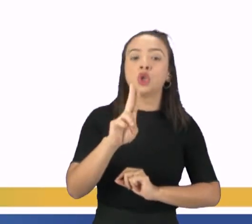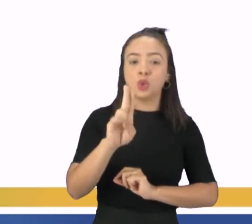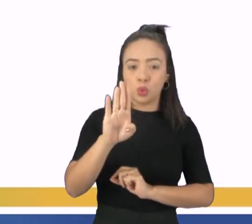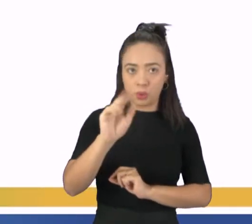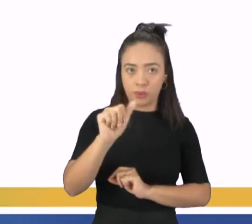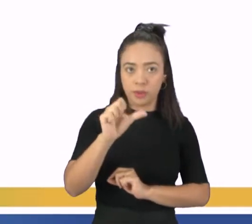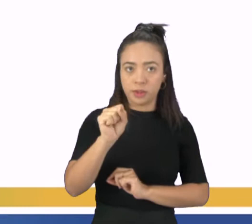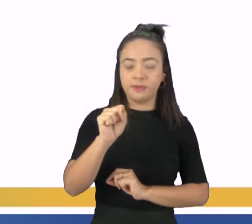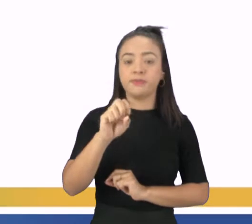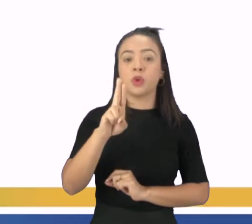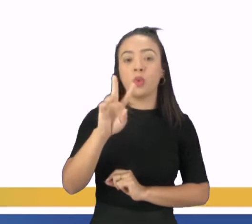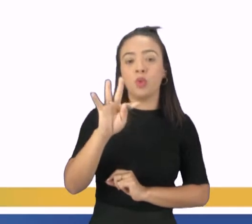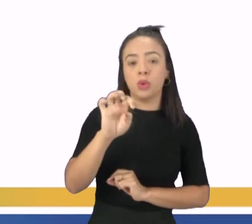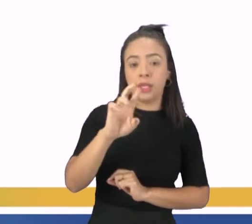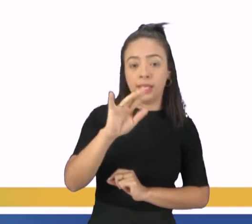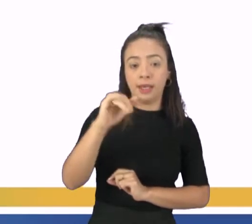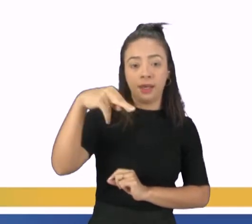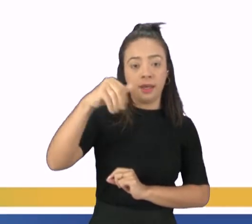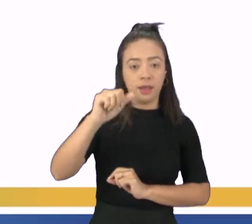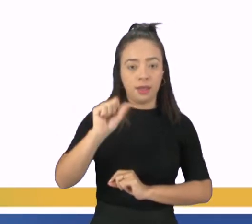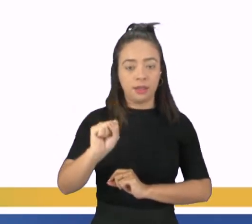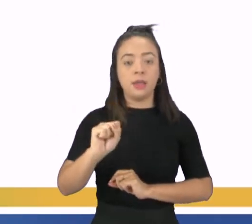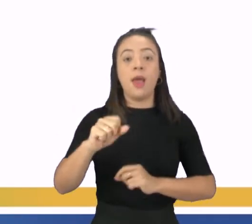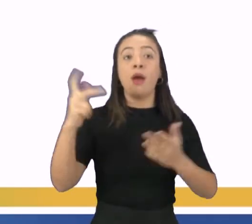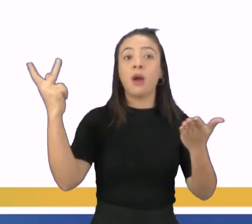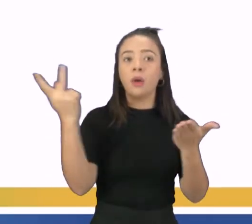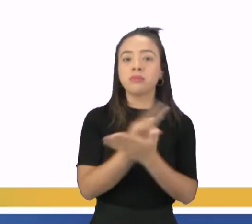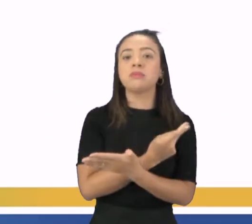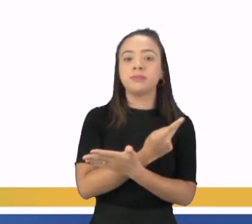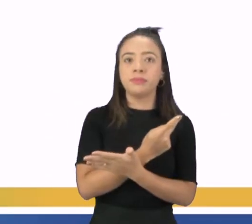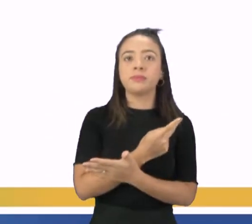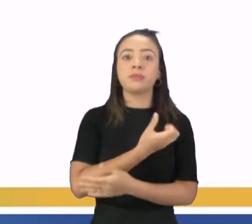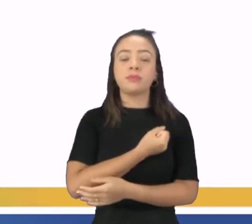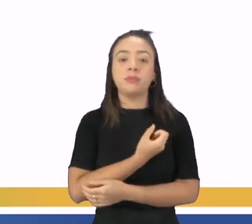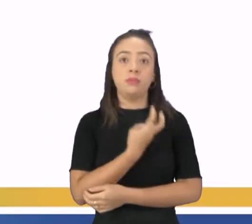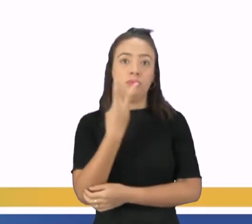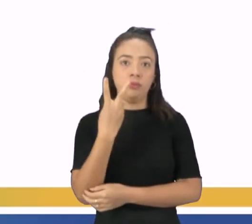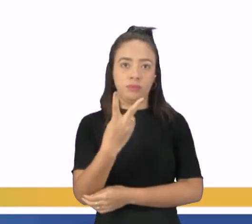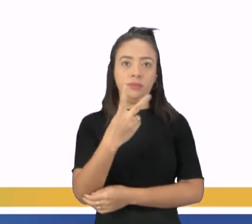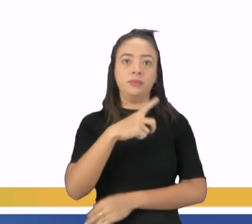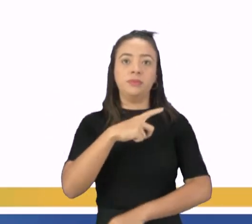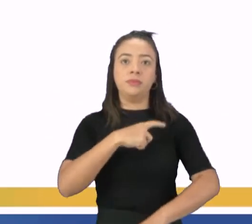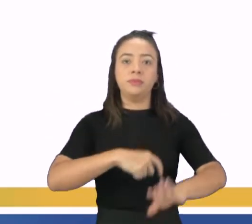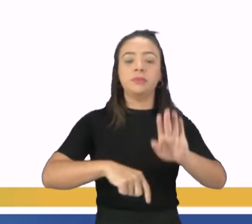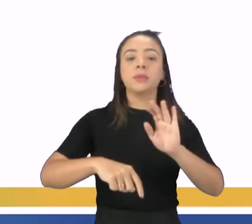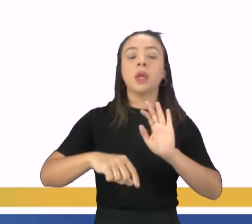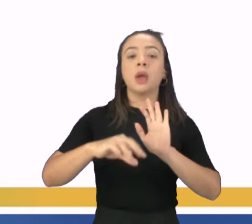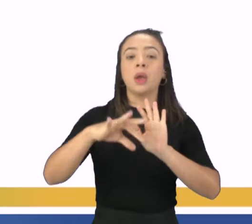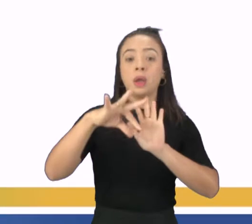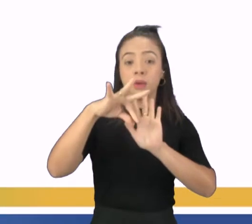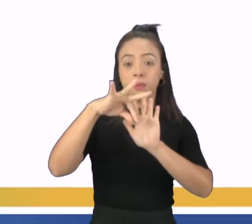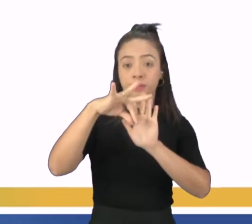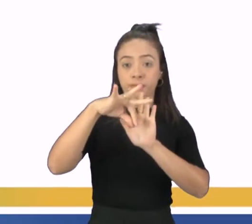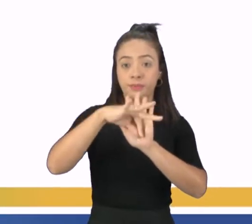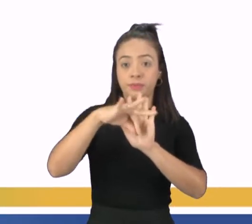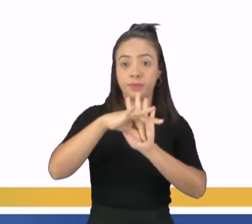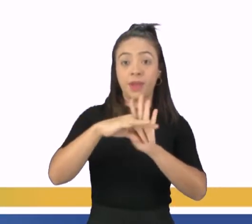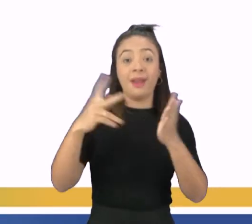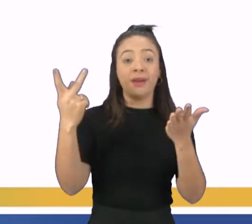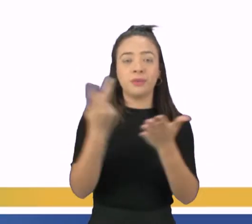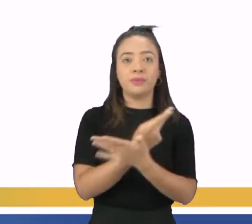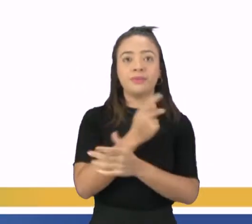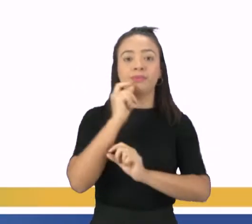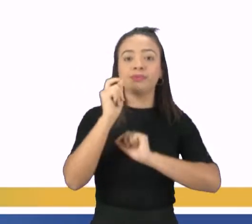de tubas uterinas, tá? É lá, né, ali, ó, na telinha número 2, tubas uterinas. É nas tubas uterinas que